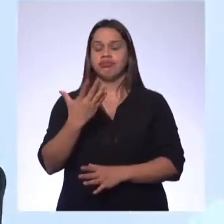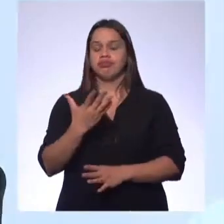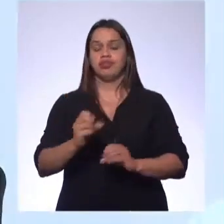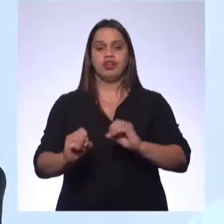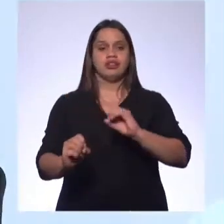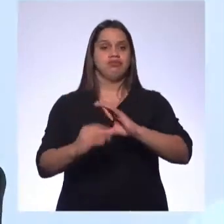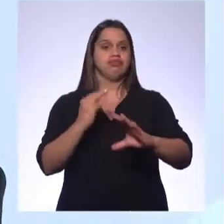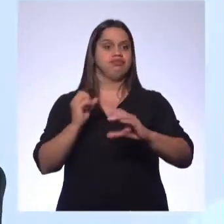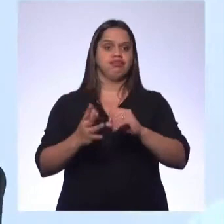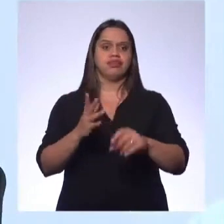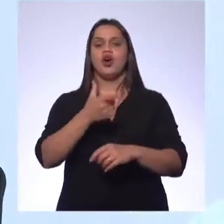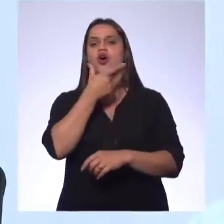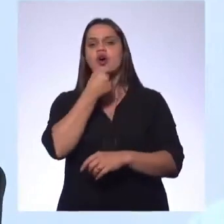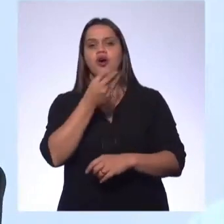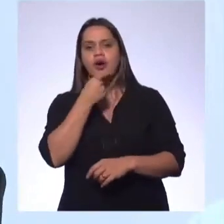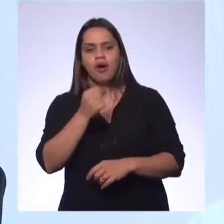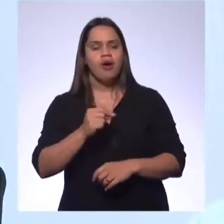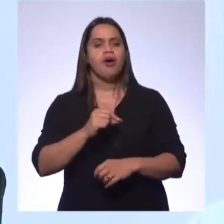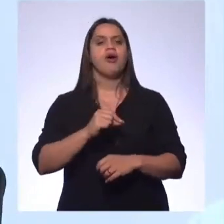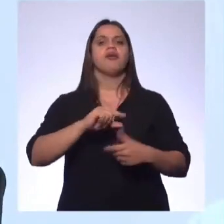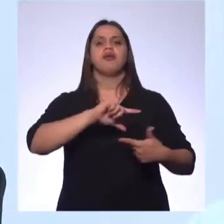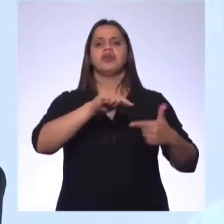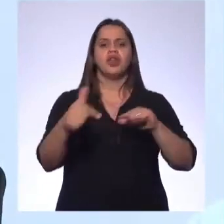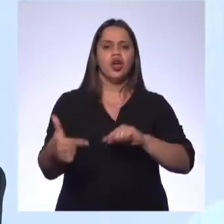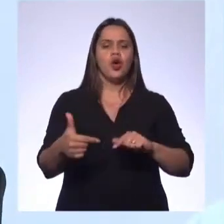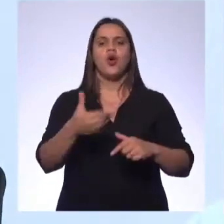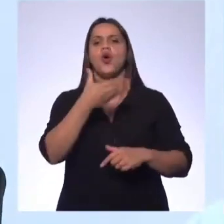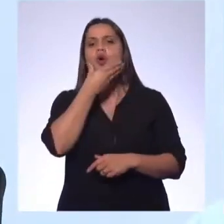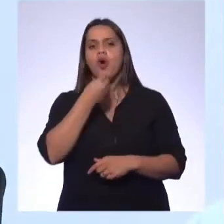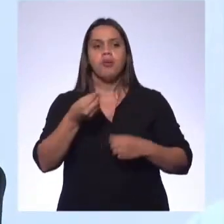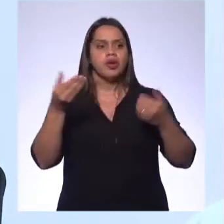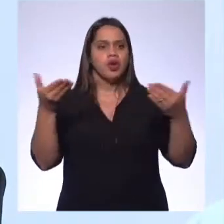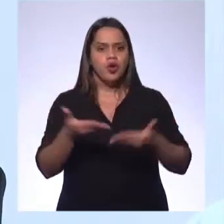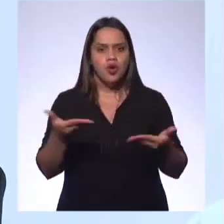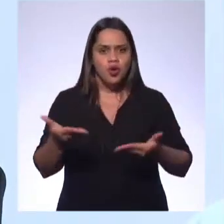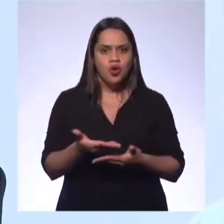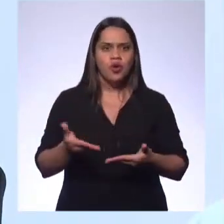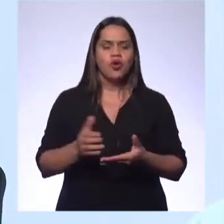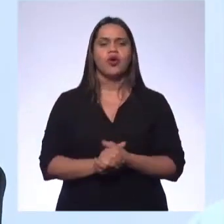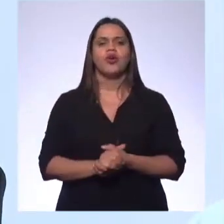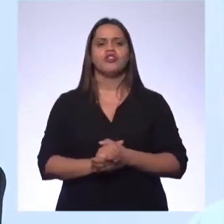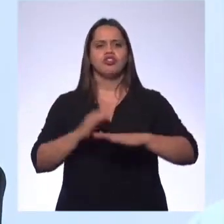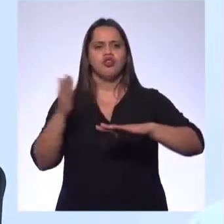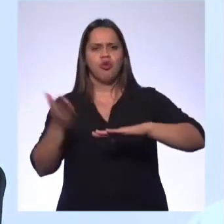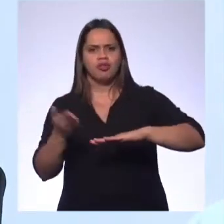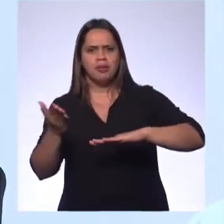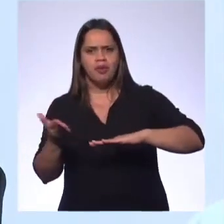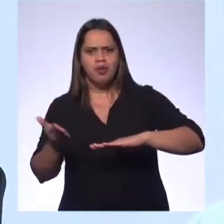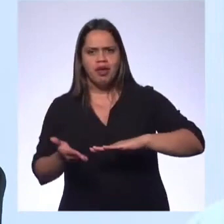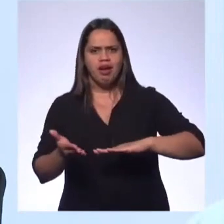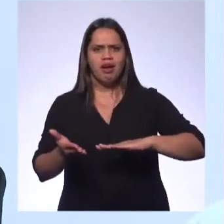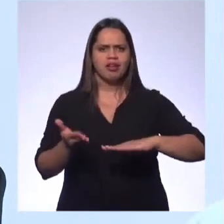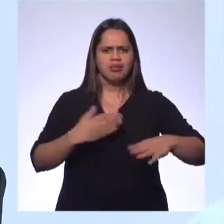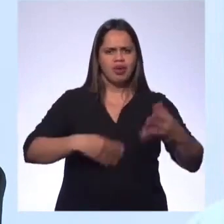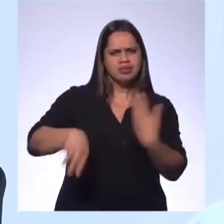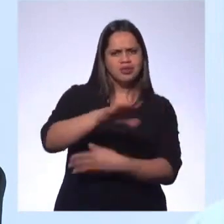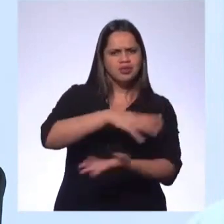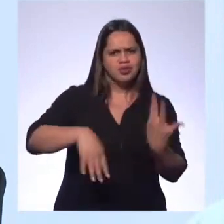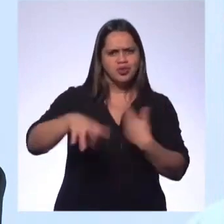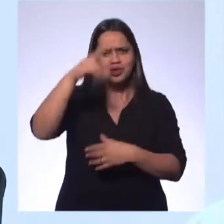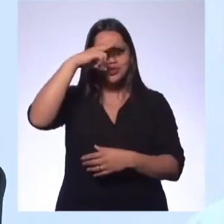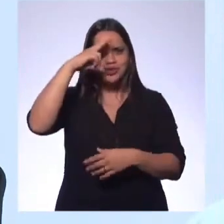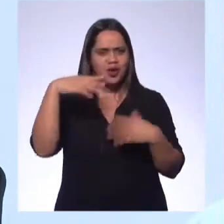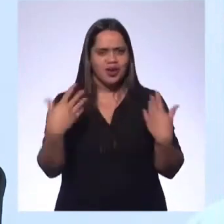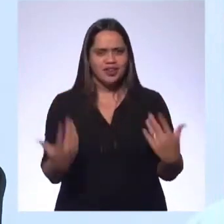vez. Homem moderno, homem atual, contemporâneo. Misturou tudo a história aqui, professora,